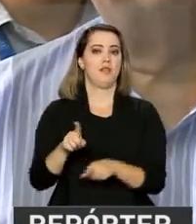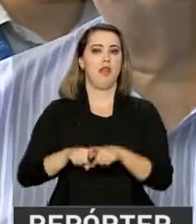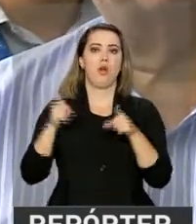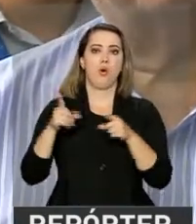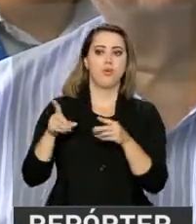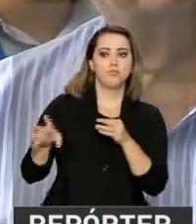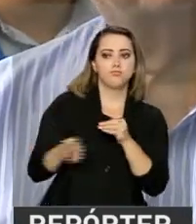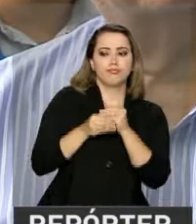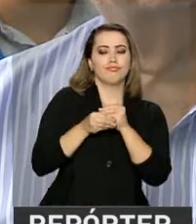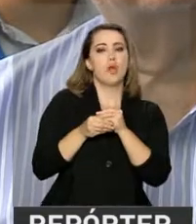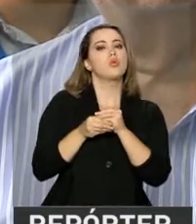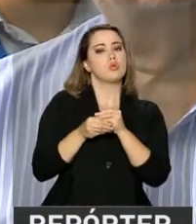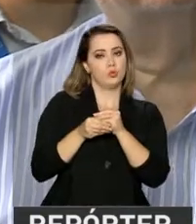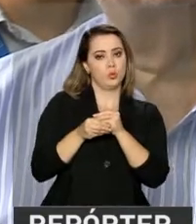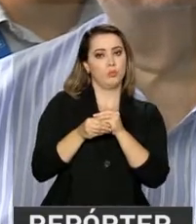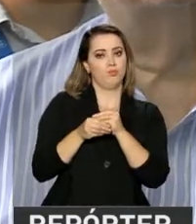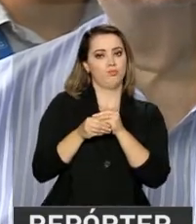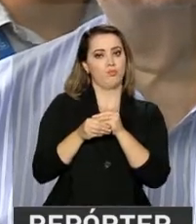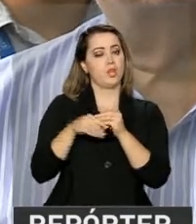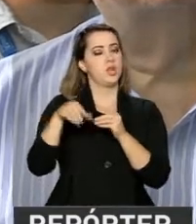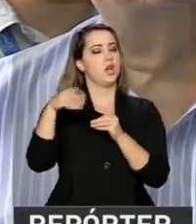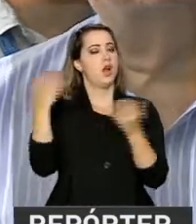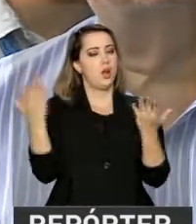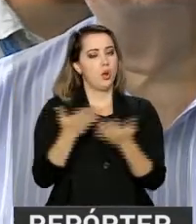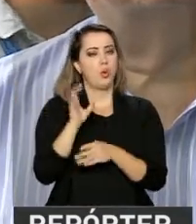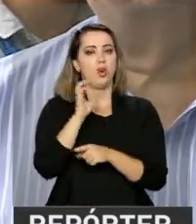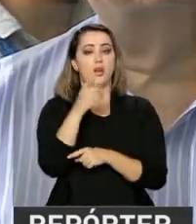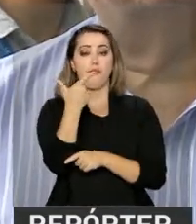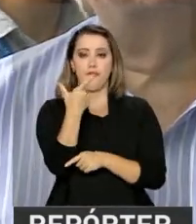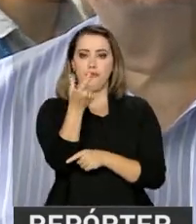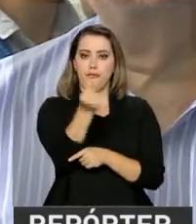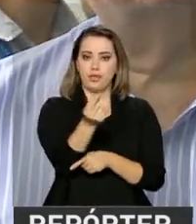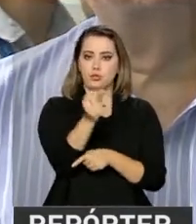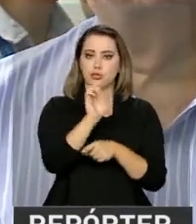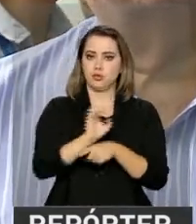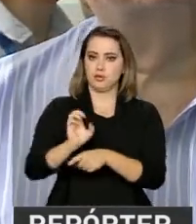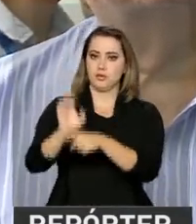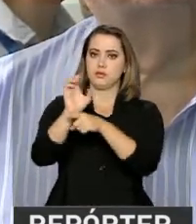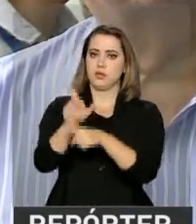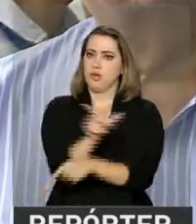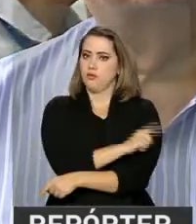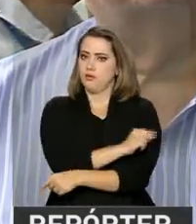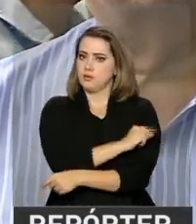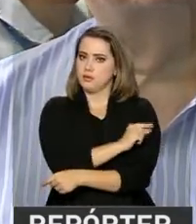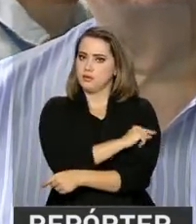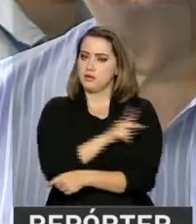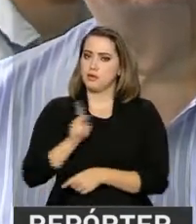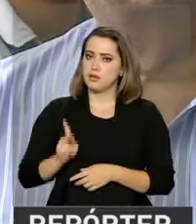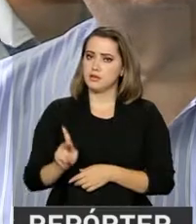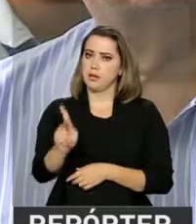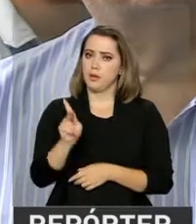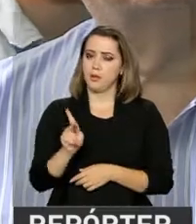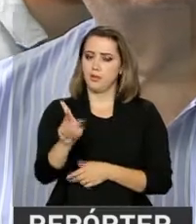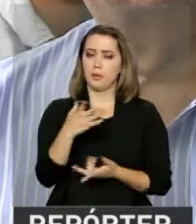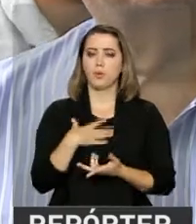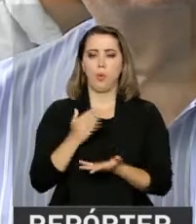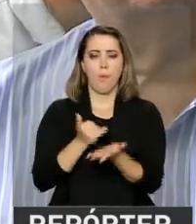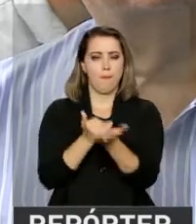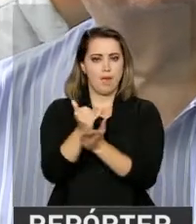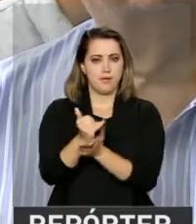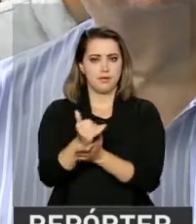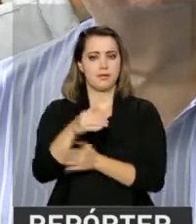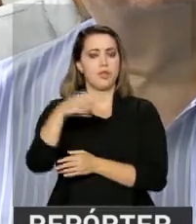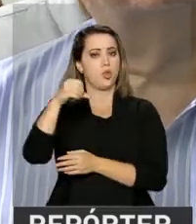ser incluído, né, entre os estados que receberão esta dose inicial para cobertura de